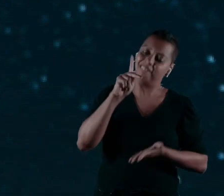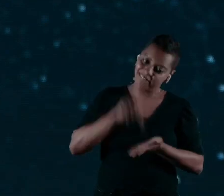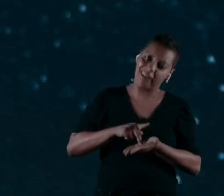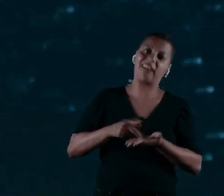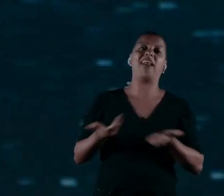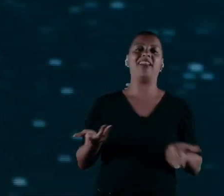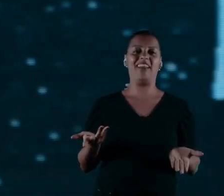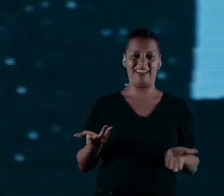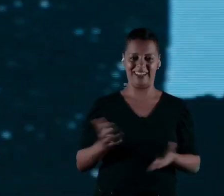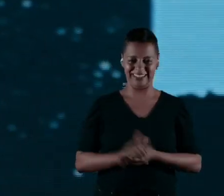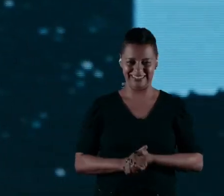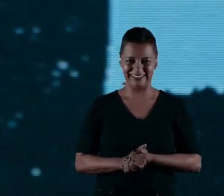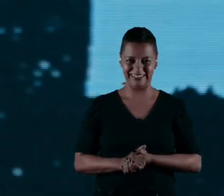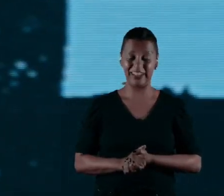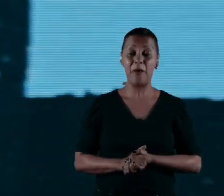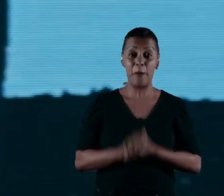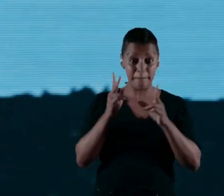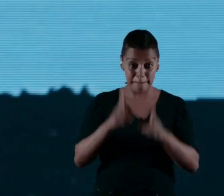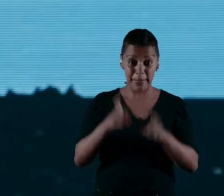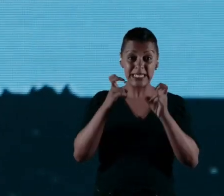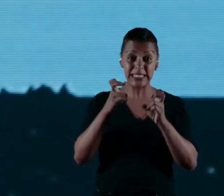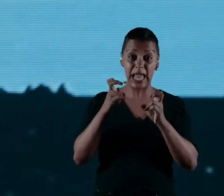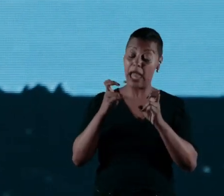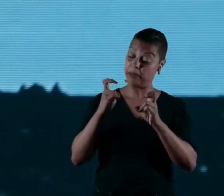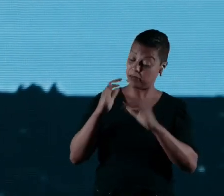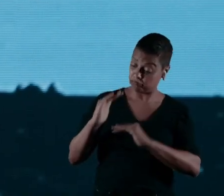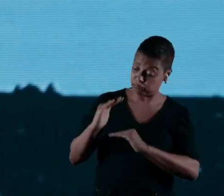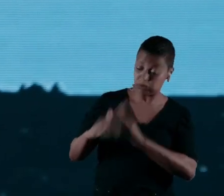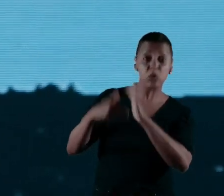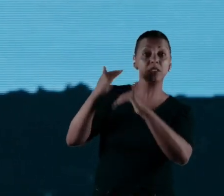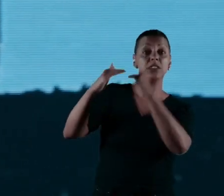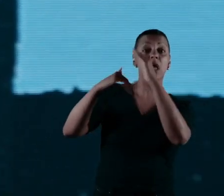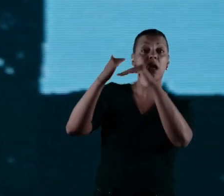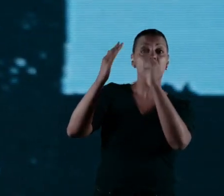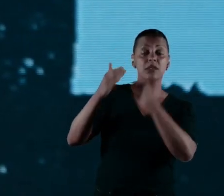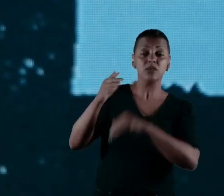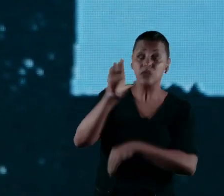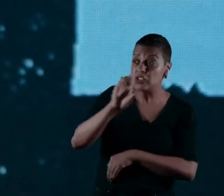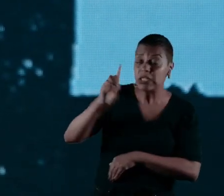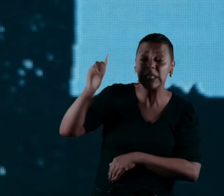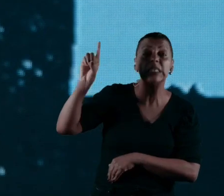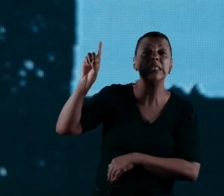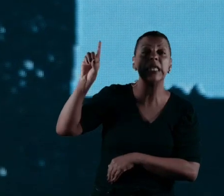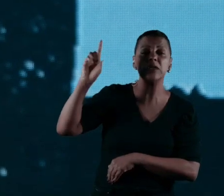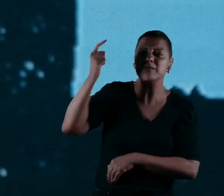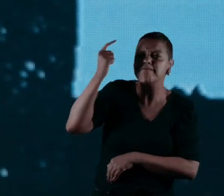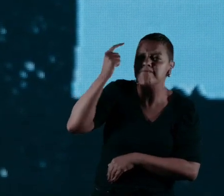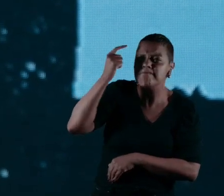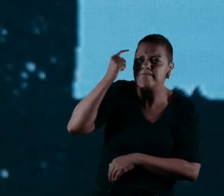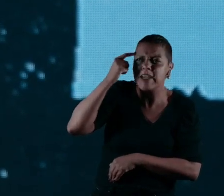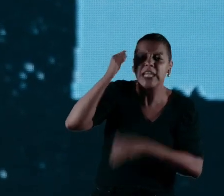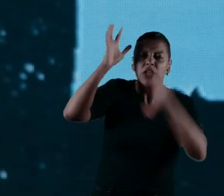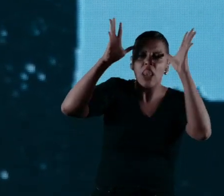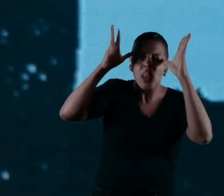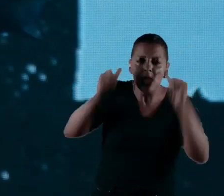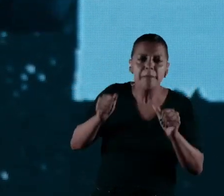Então o processo de Deus de fortalecimento da mente e de purificação da mente se dá quanto